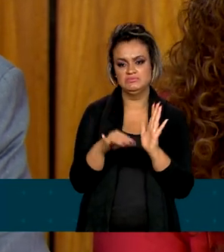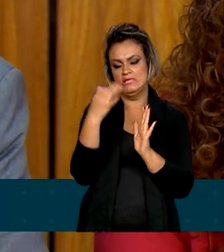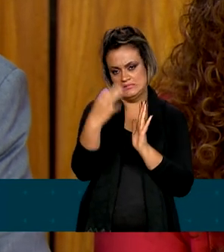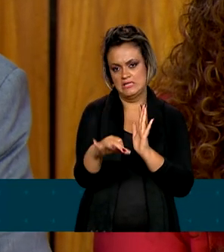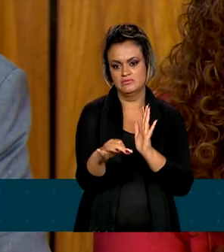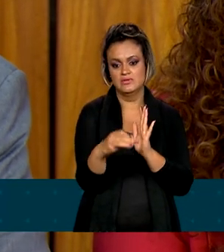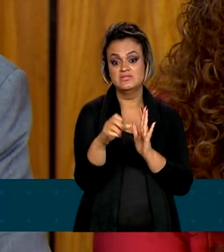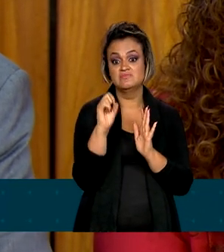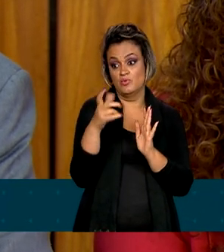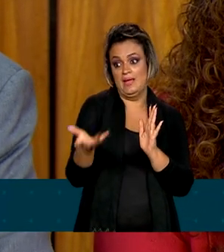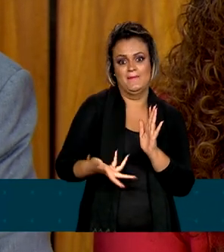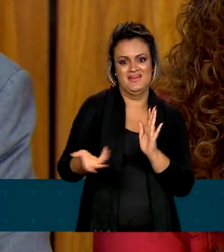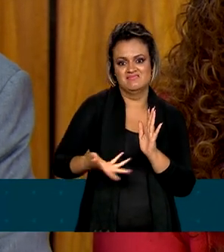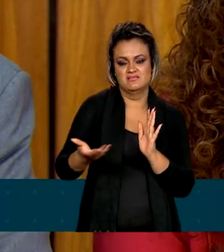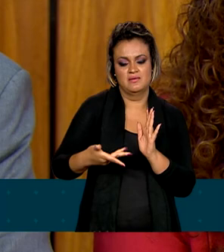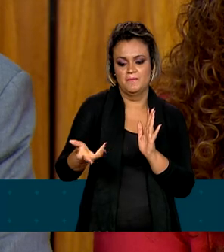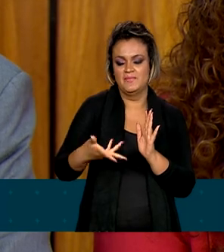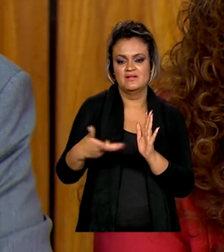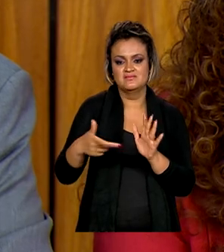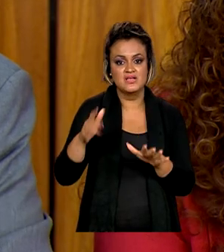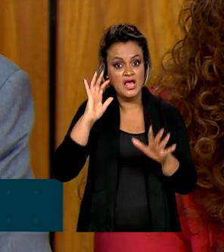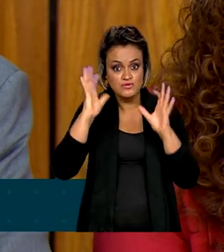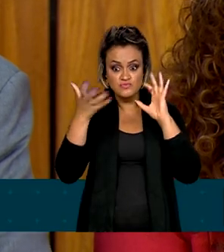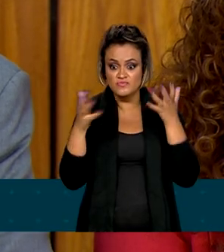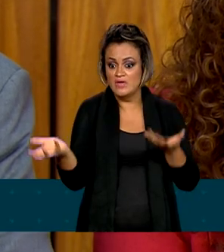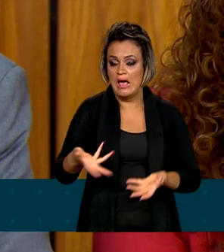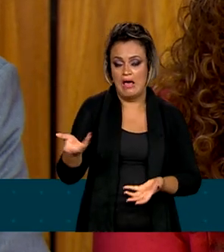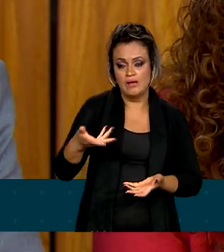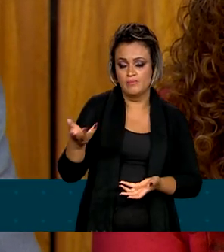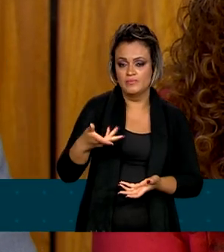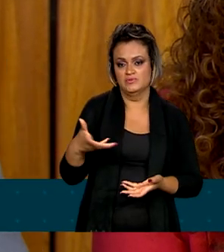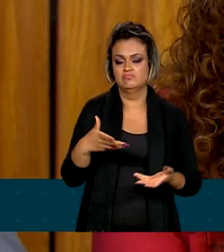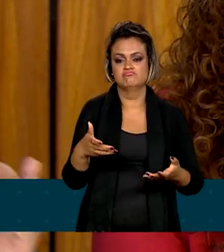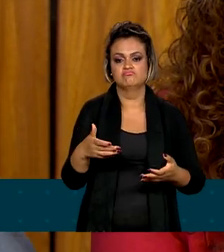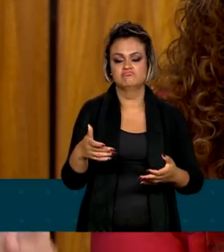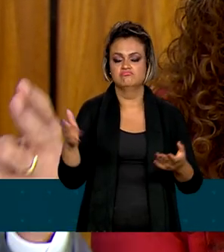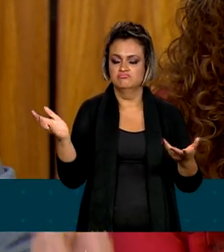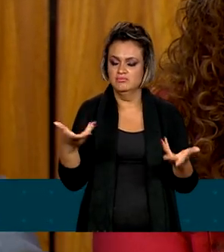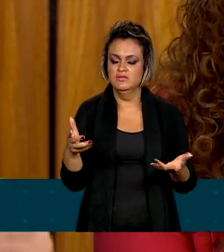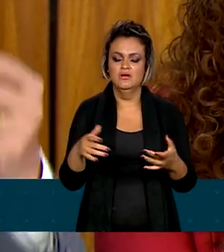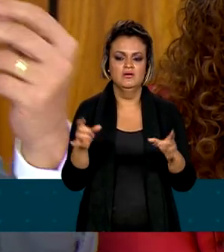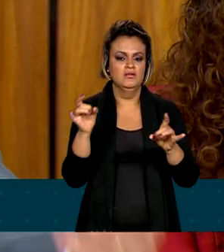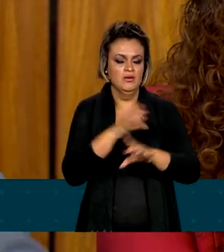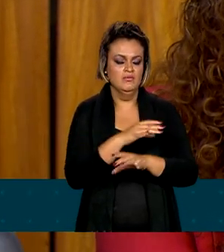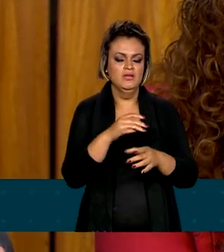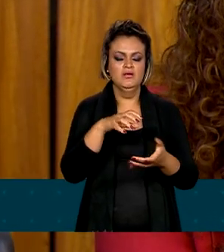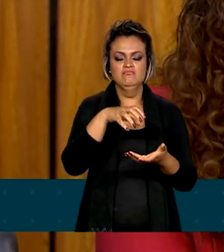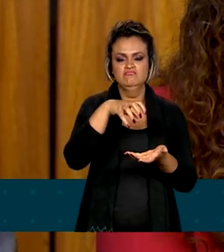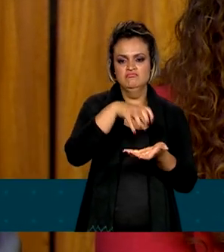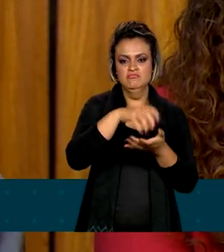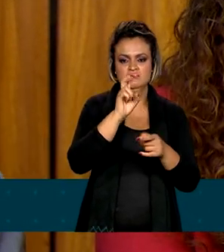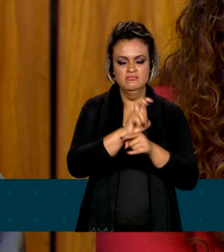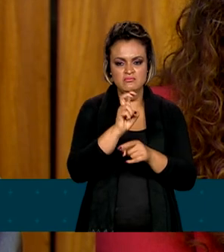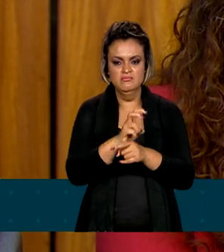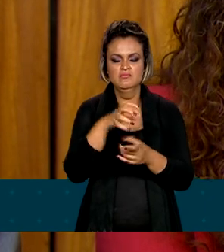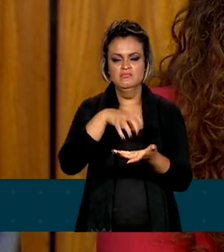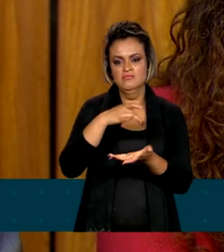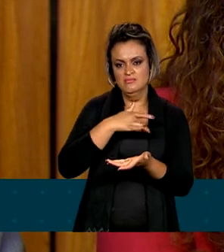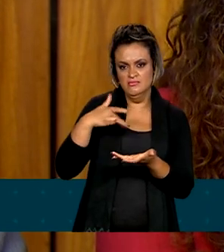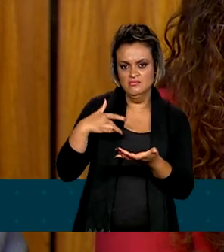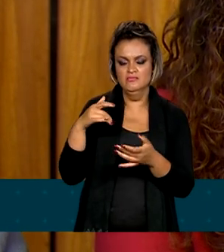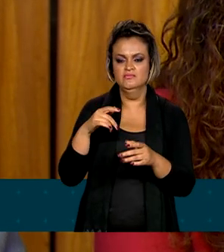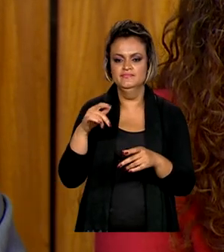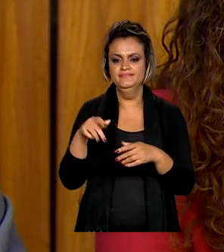adequado para quem tem pressa, para quem quer retomar as obras e quem quer entregar creche, posto de saúde, escola para a